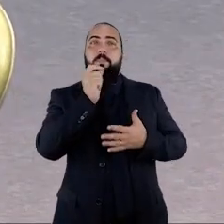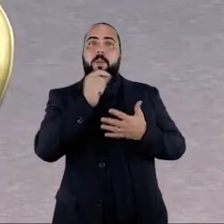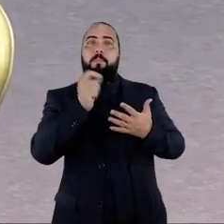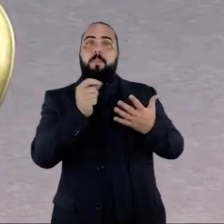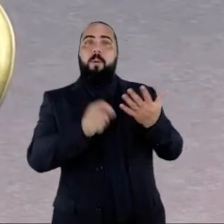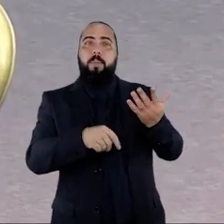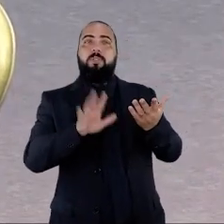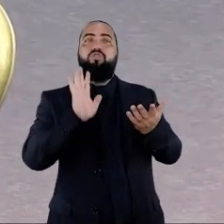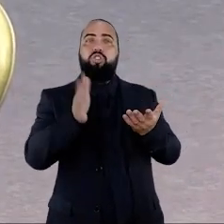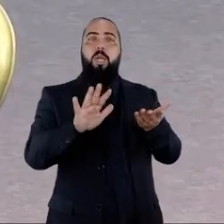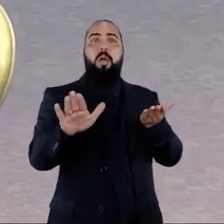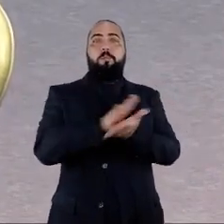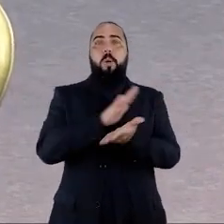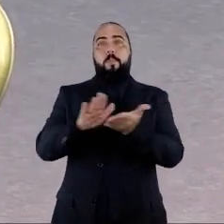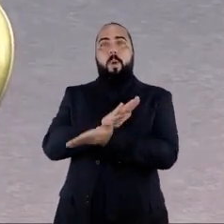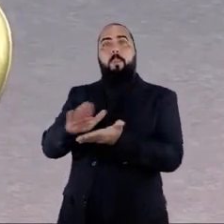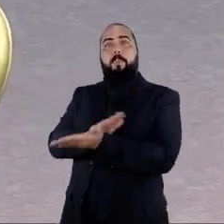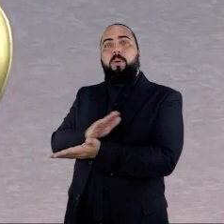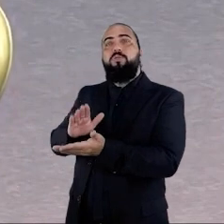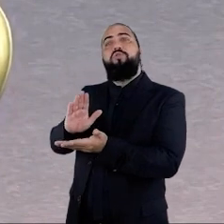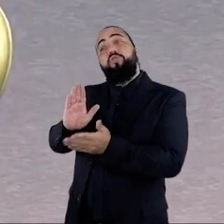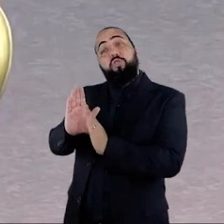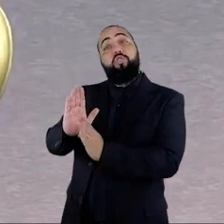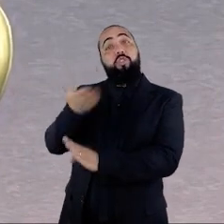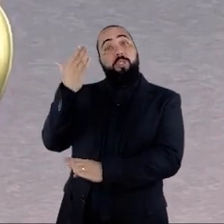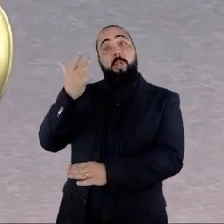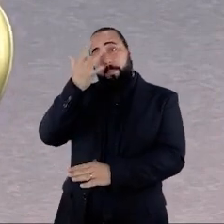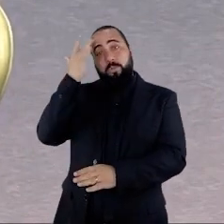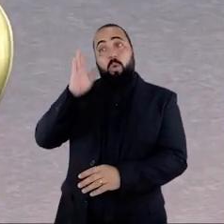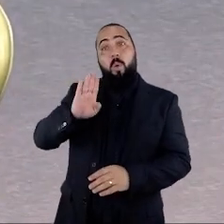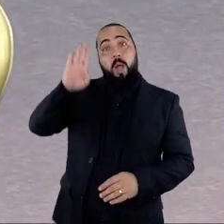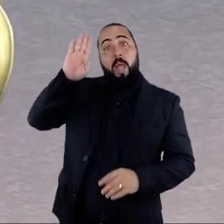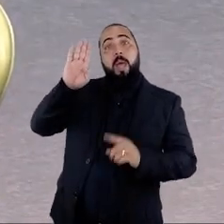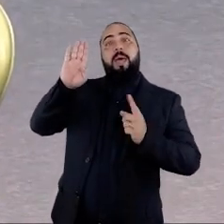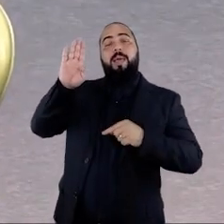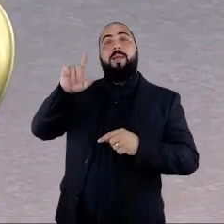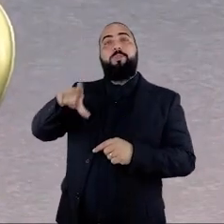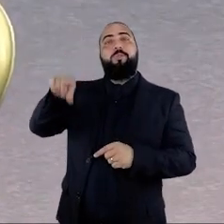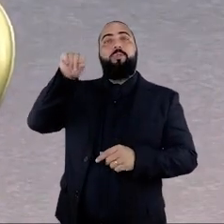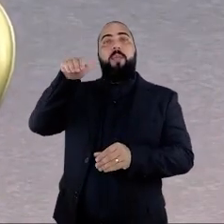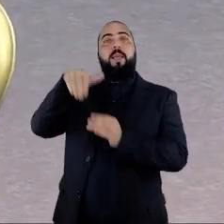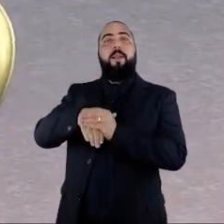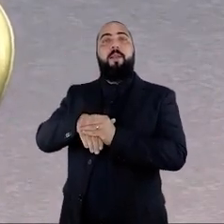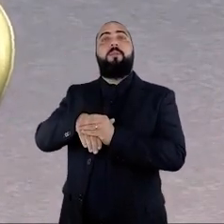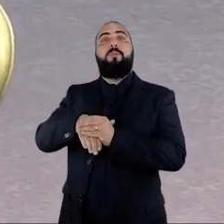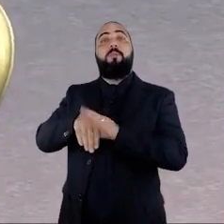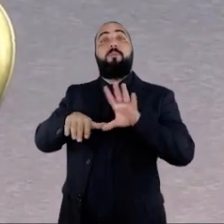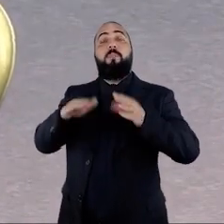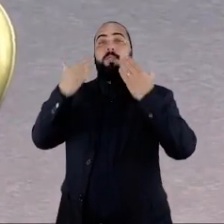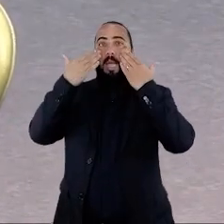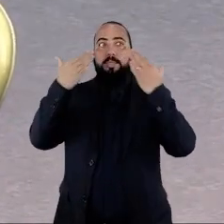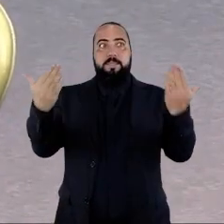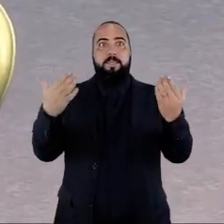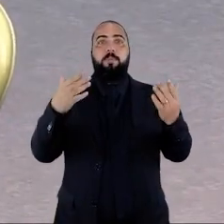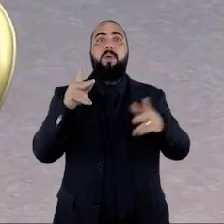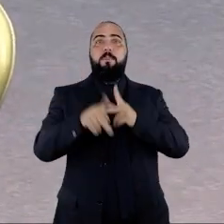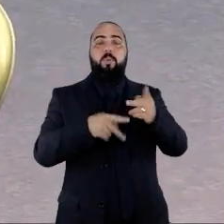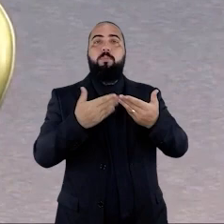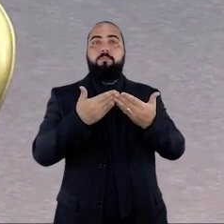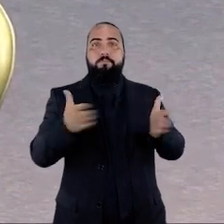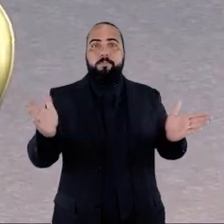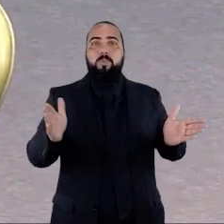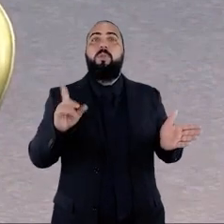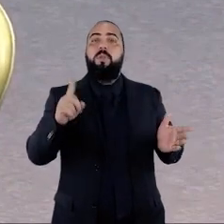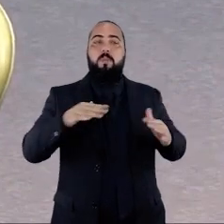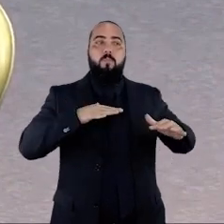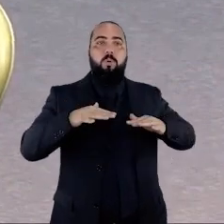exemplo de uma série de degolas de parlamentares negros eleitos. Não se assume publicamente, de modo muito